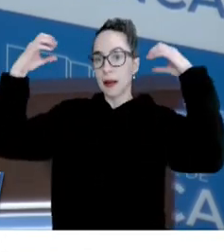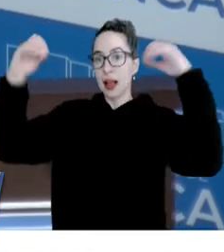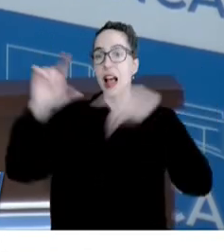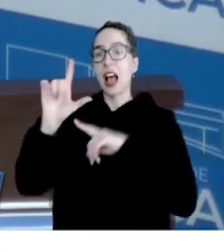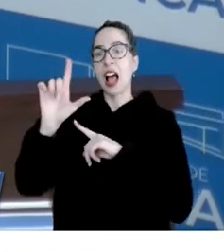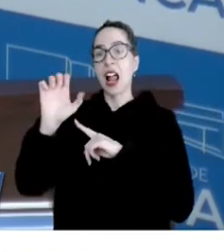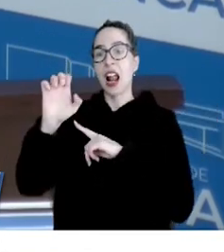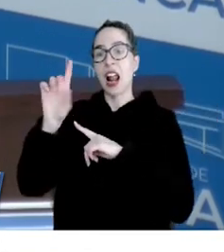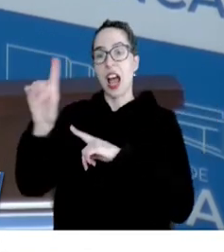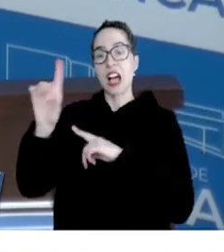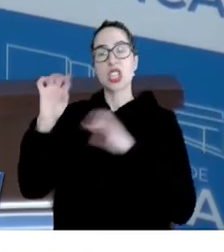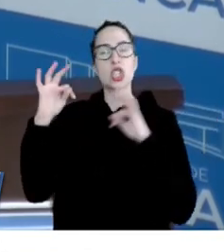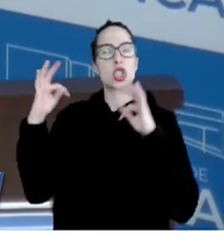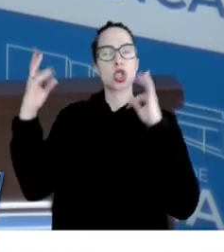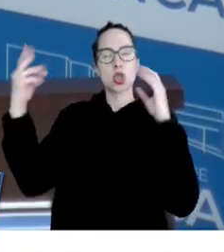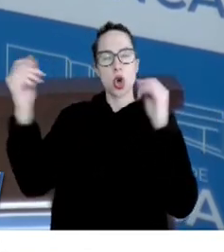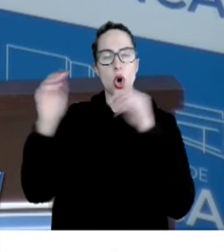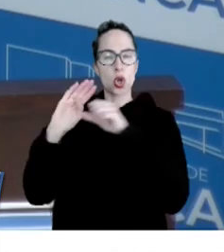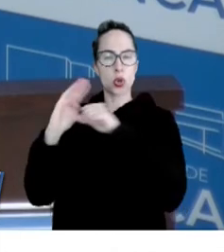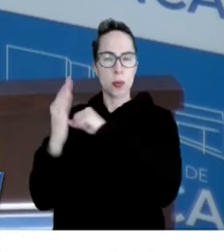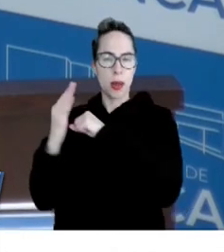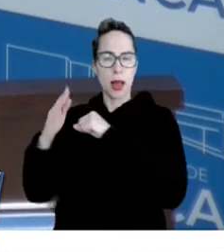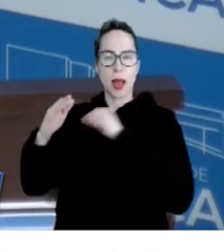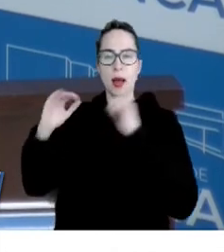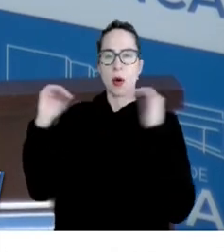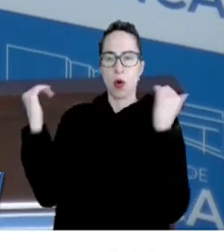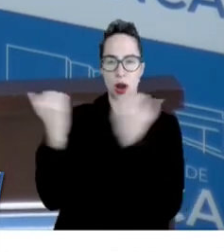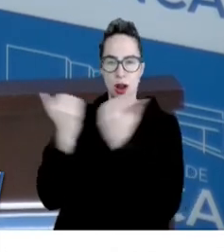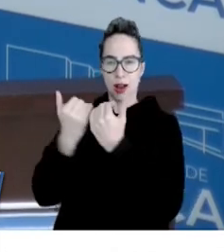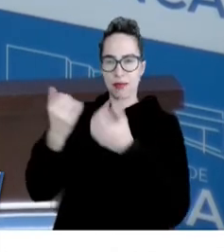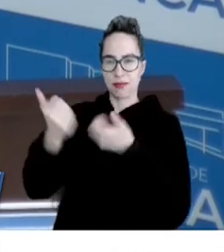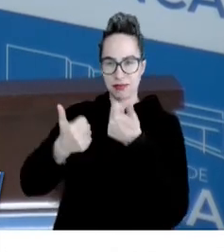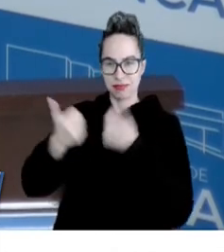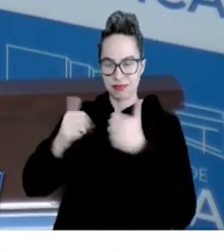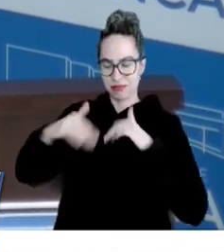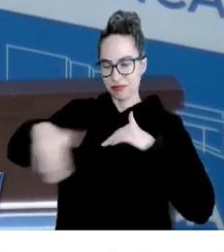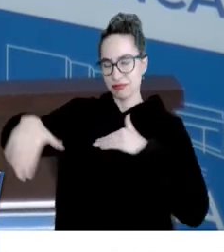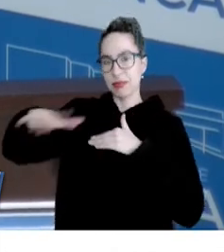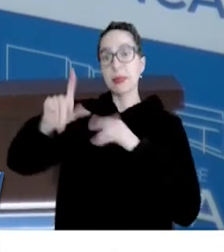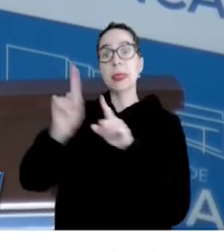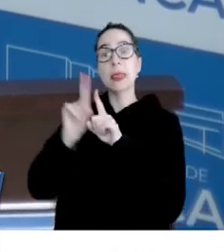em toda a Vila Formosa, ali no campo da Vila Formosa, e também será construído